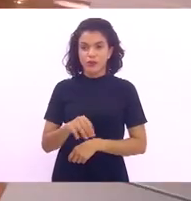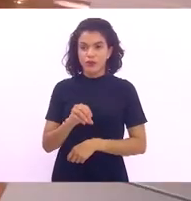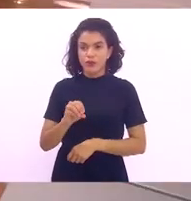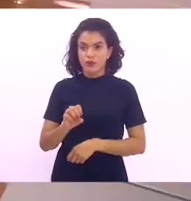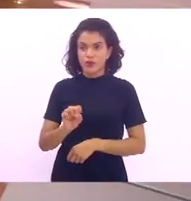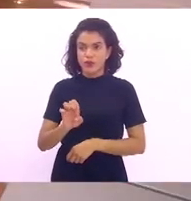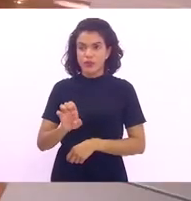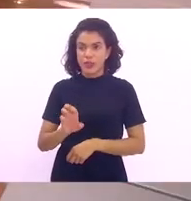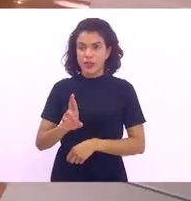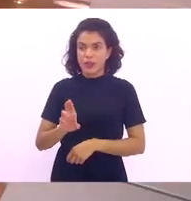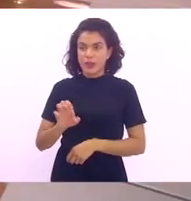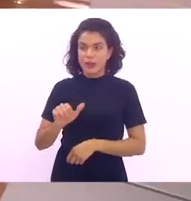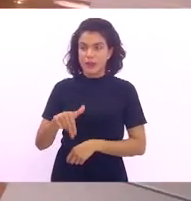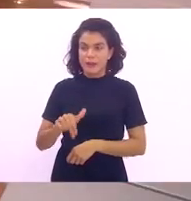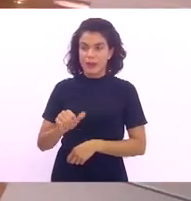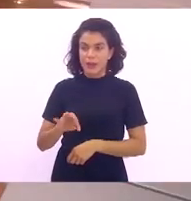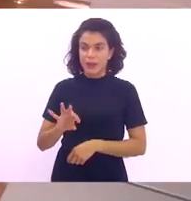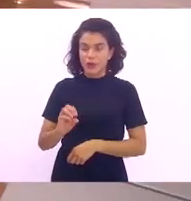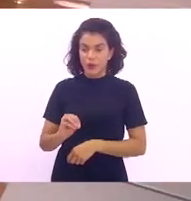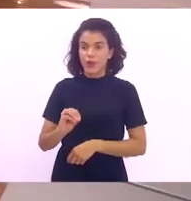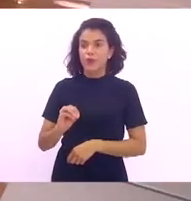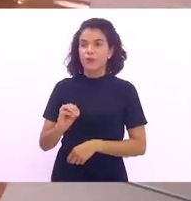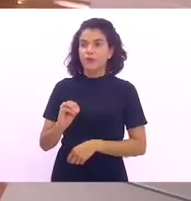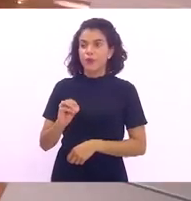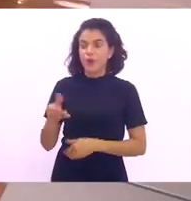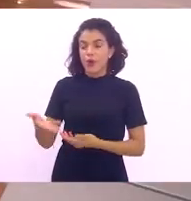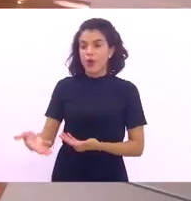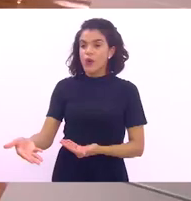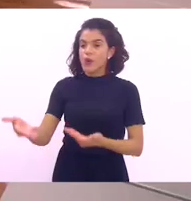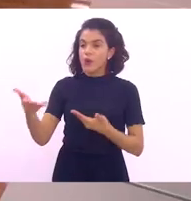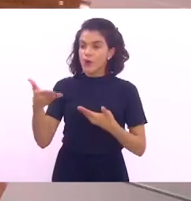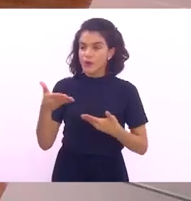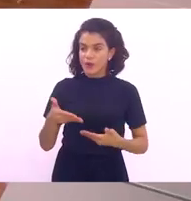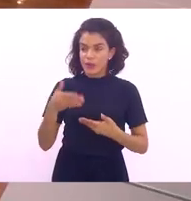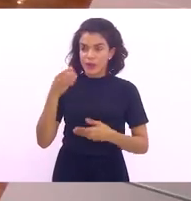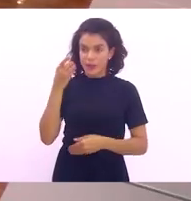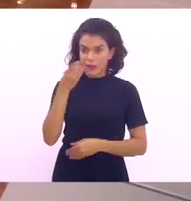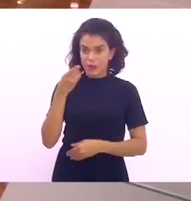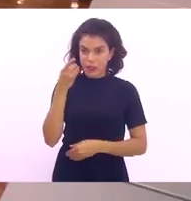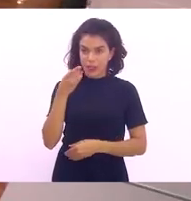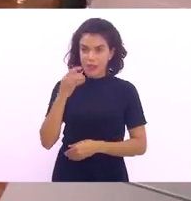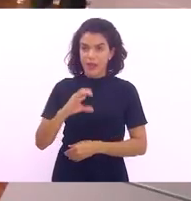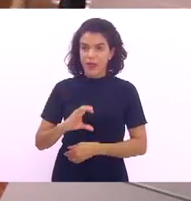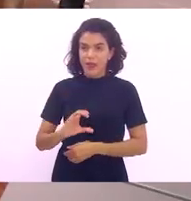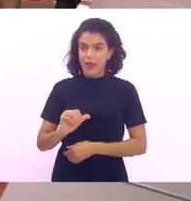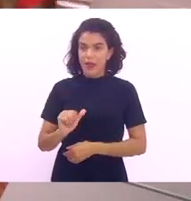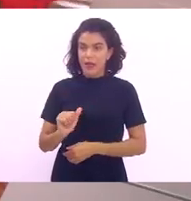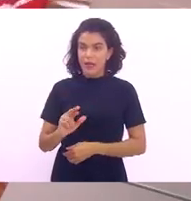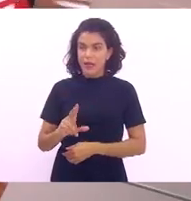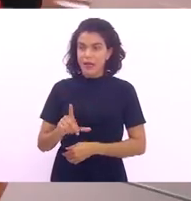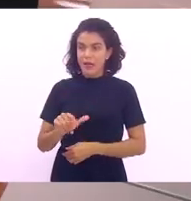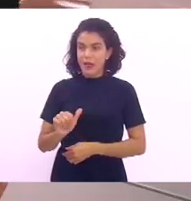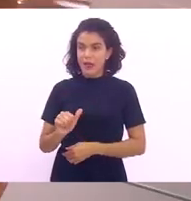Rangel Duarte convidado pela querida deputada Carla Machado